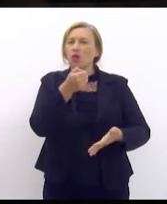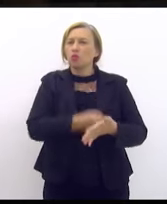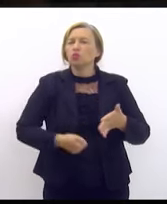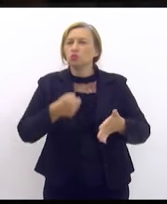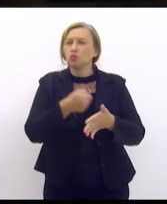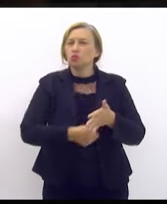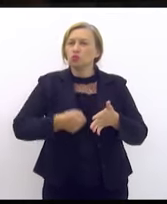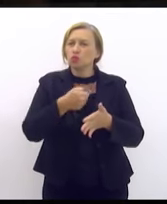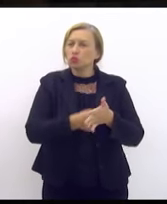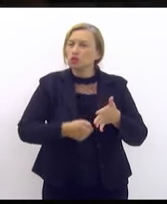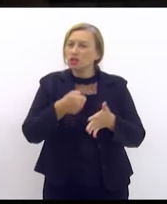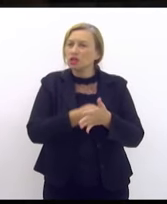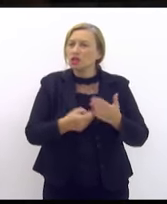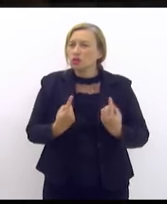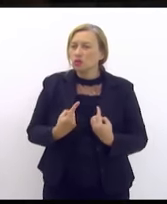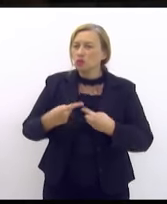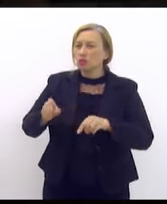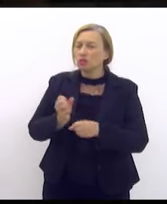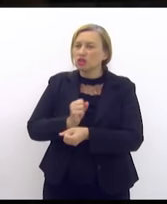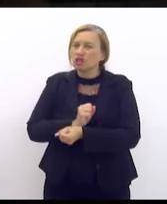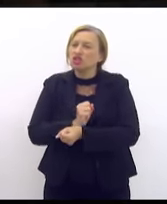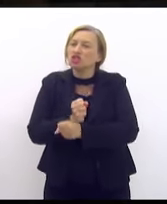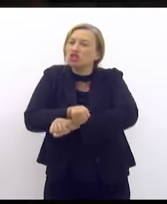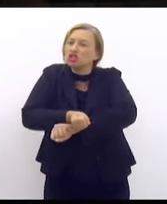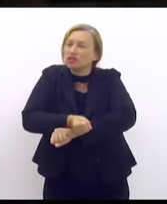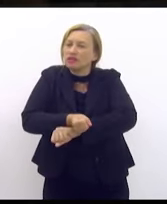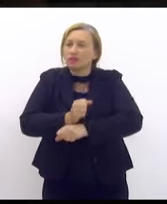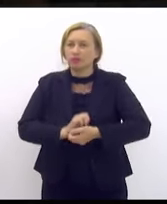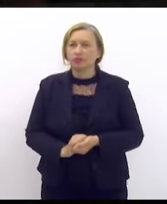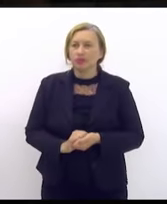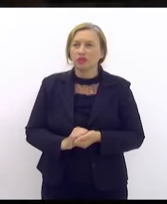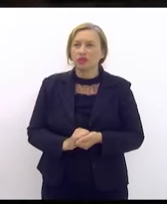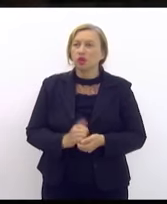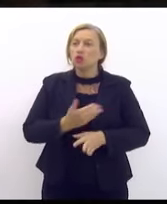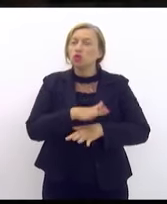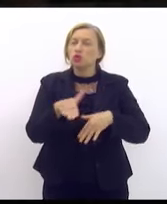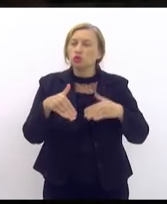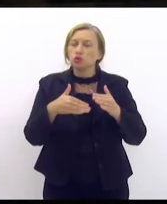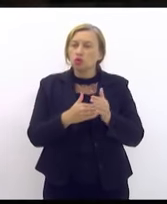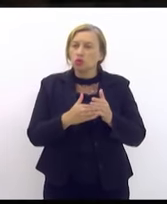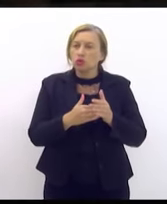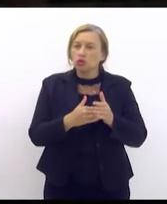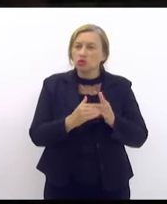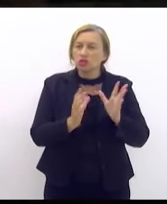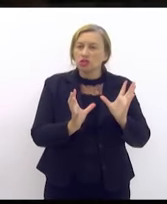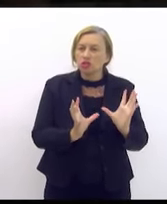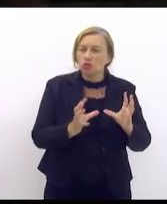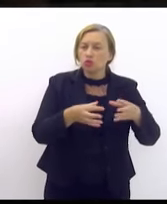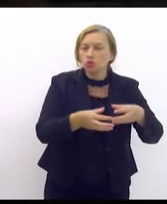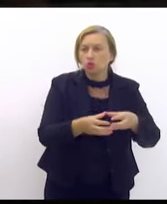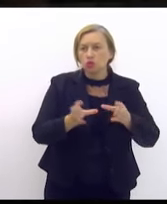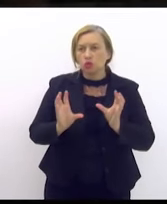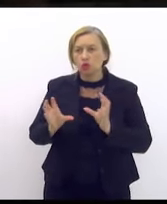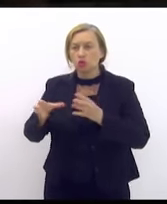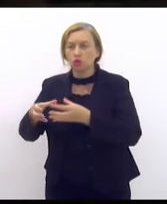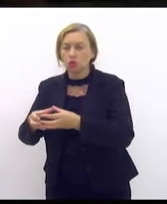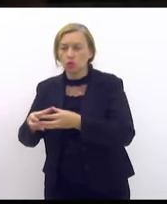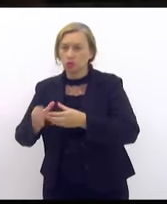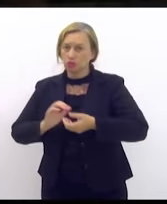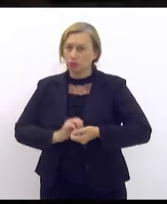luta contra a escravidão porque todas essas colonizações a mão de